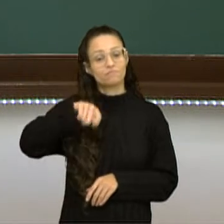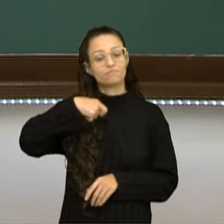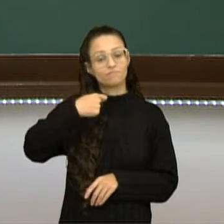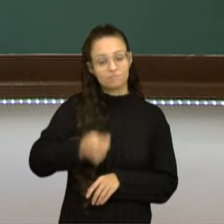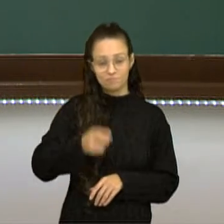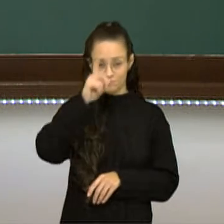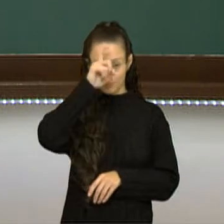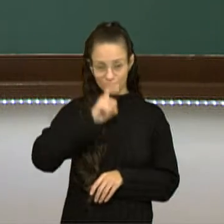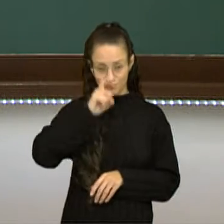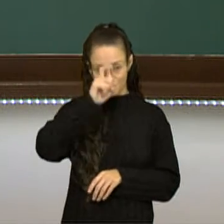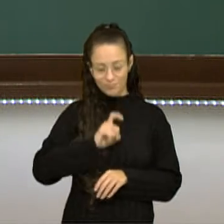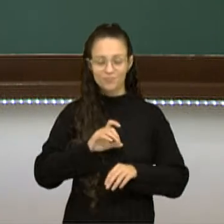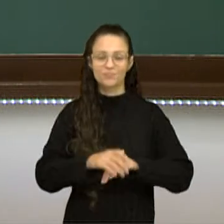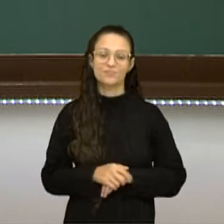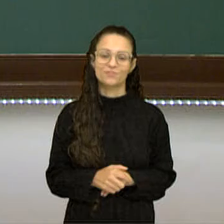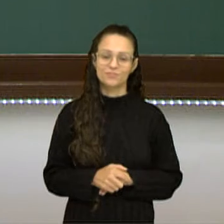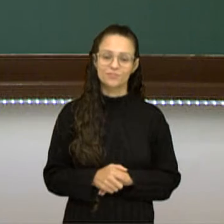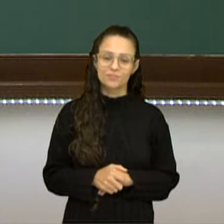de menstruação.